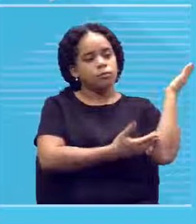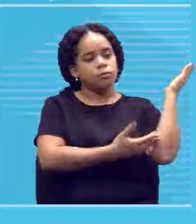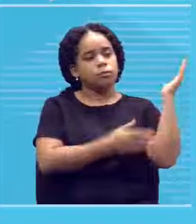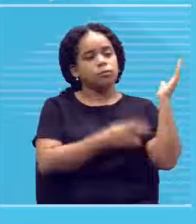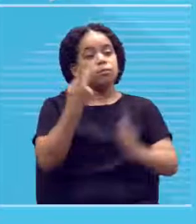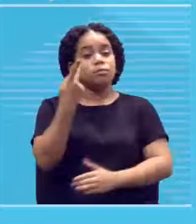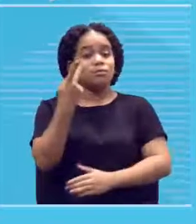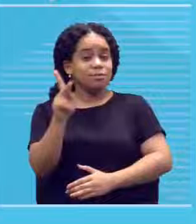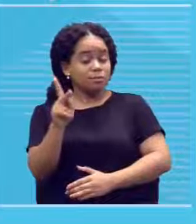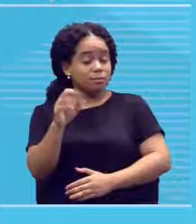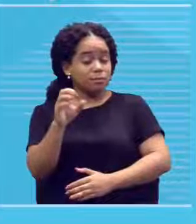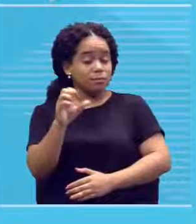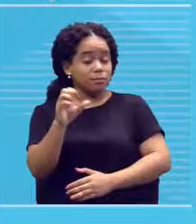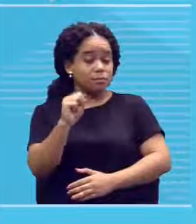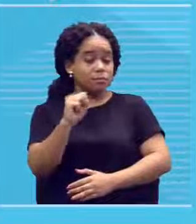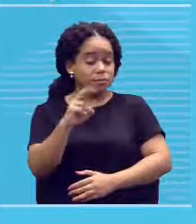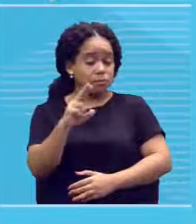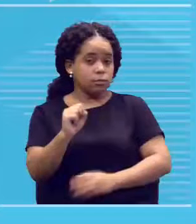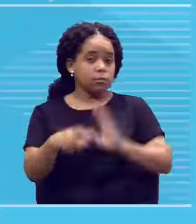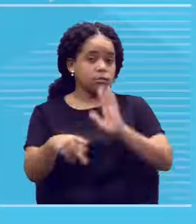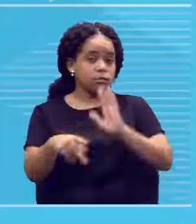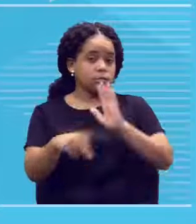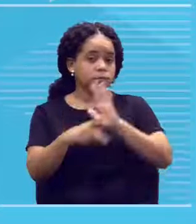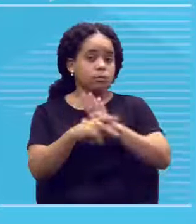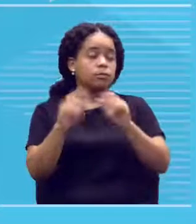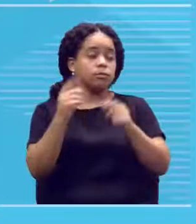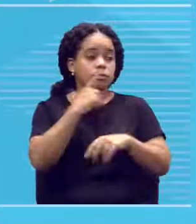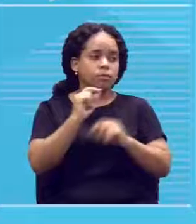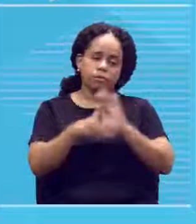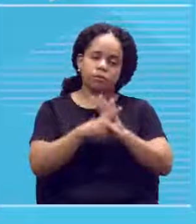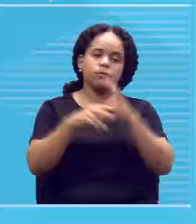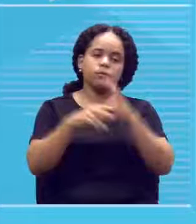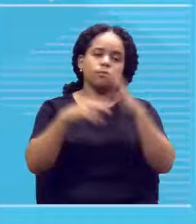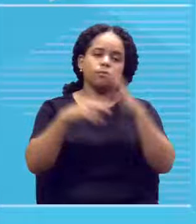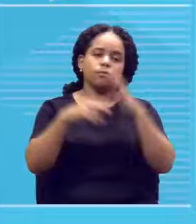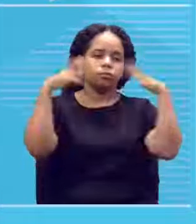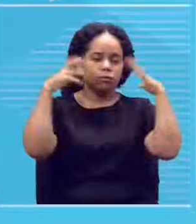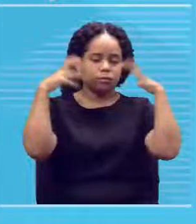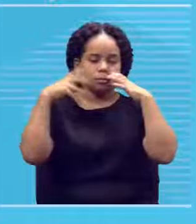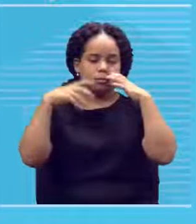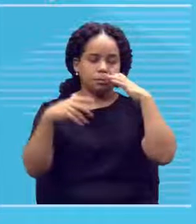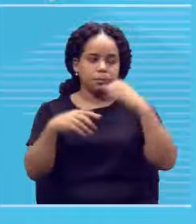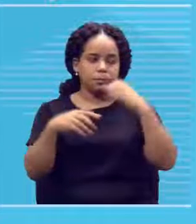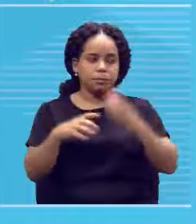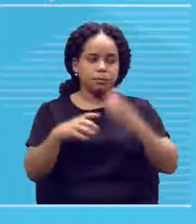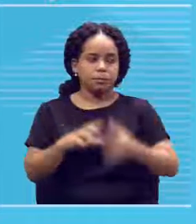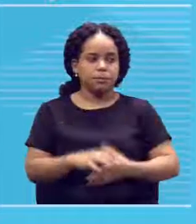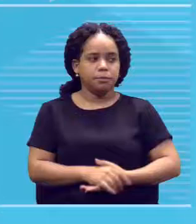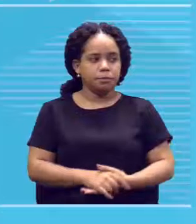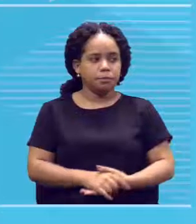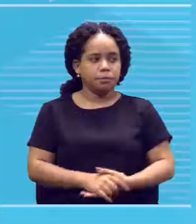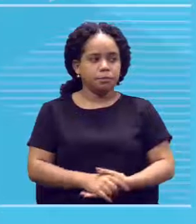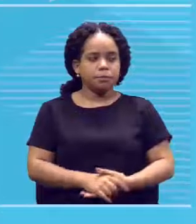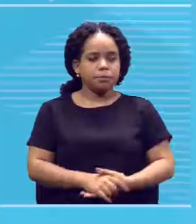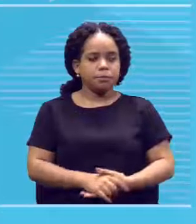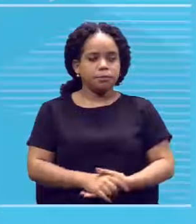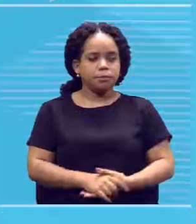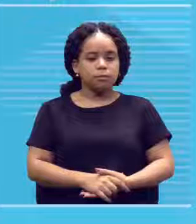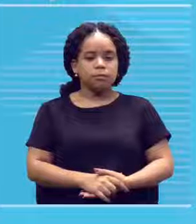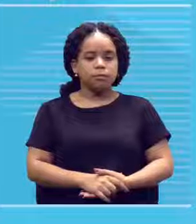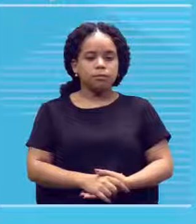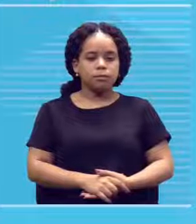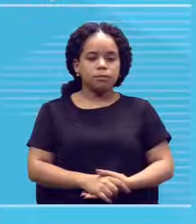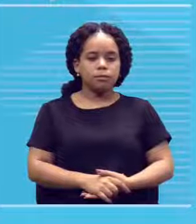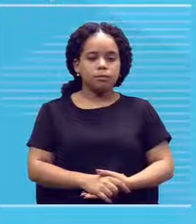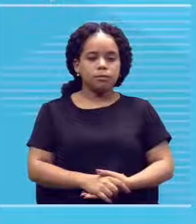efeitos de quem turma os efeitos da chuva e os efeitos da chuva